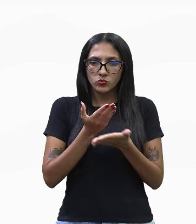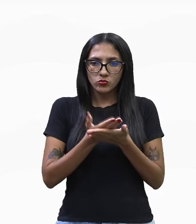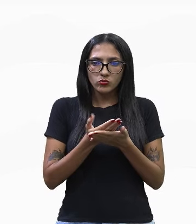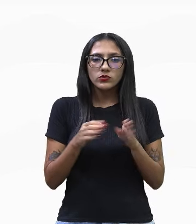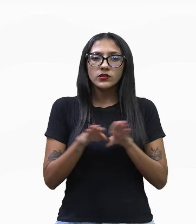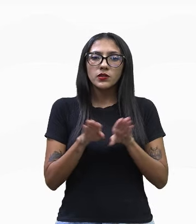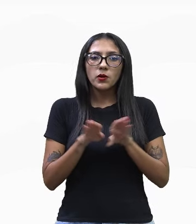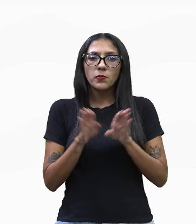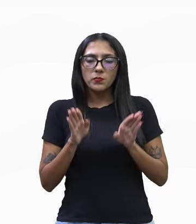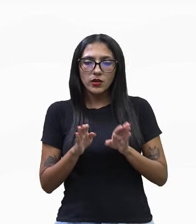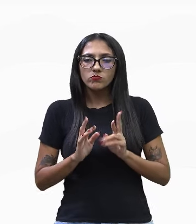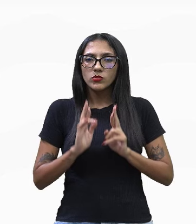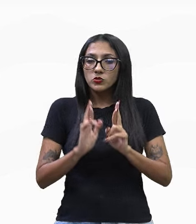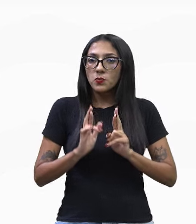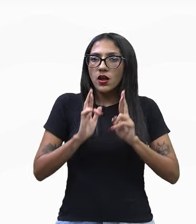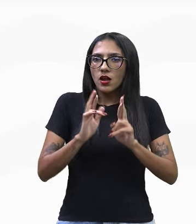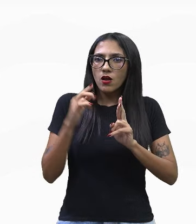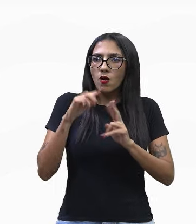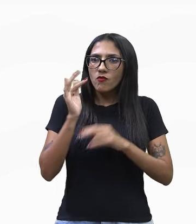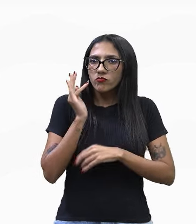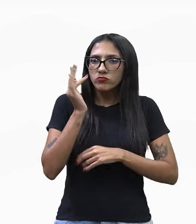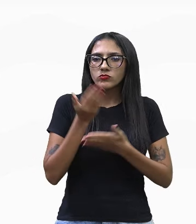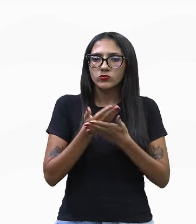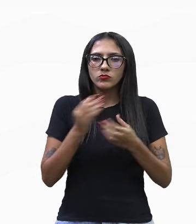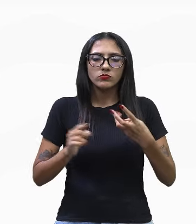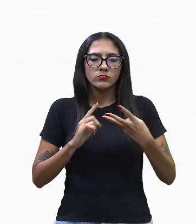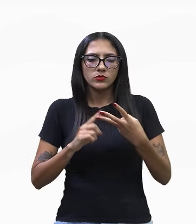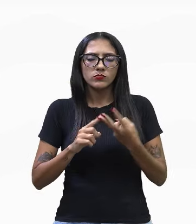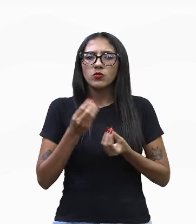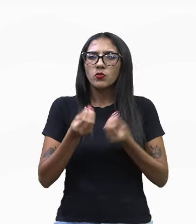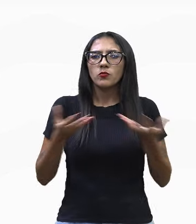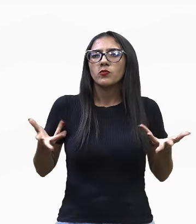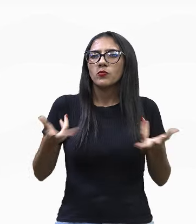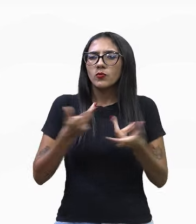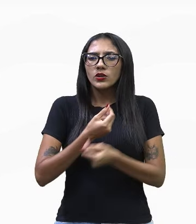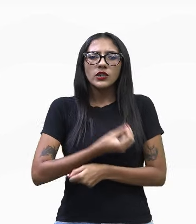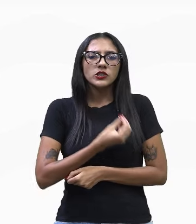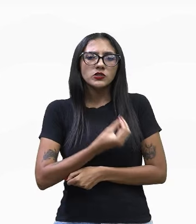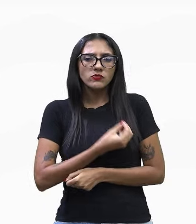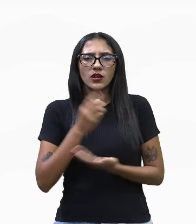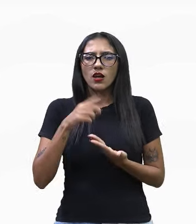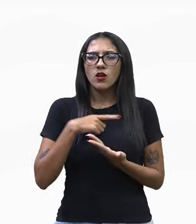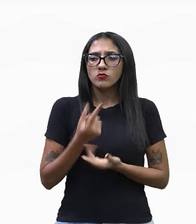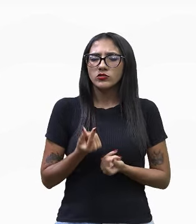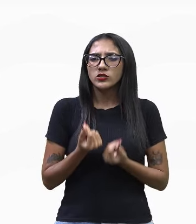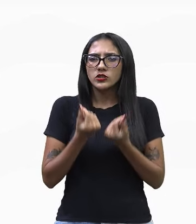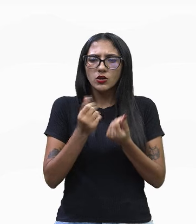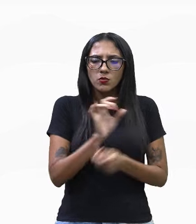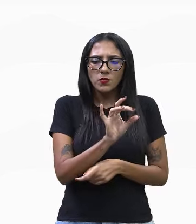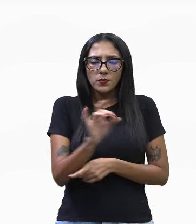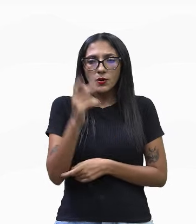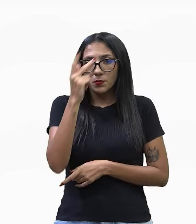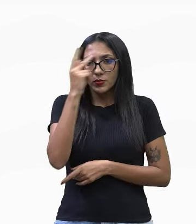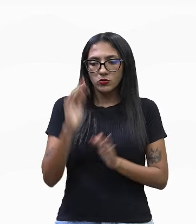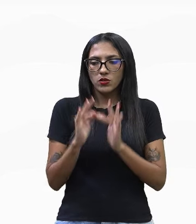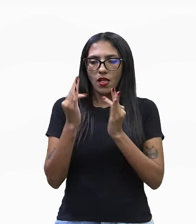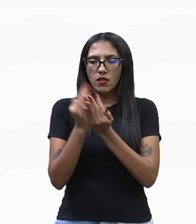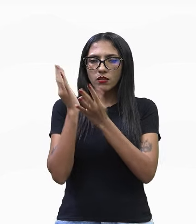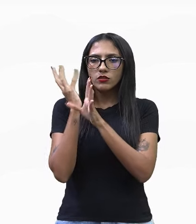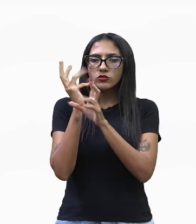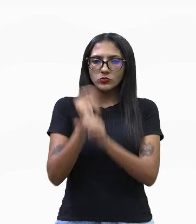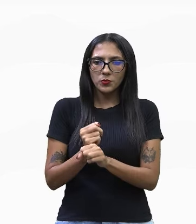esperados de escolaridade e padrão de vida que vai ser a renda per capita al ajustada inclusive já foi falado